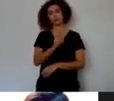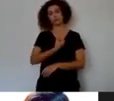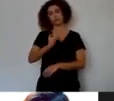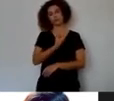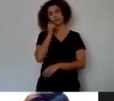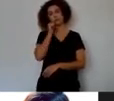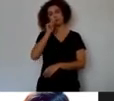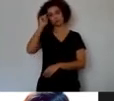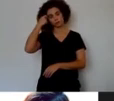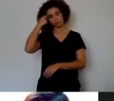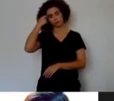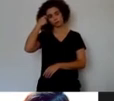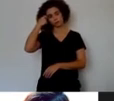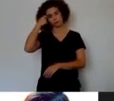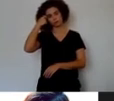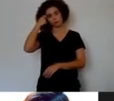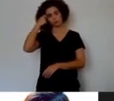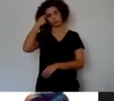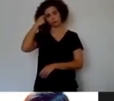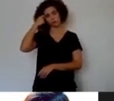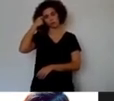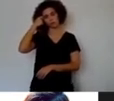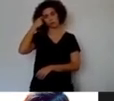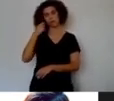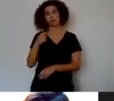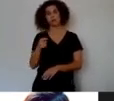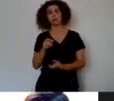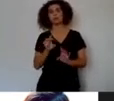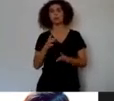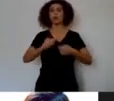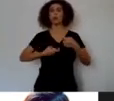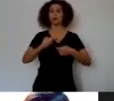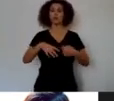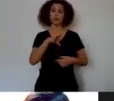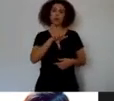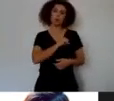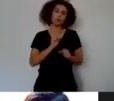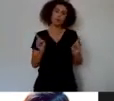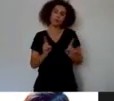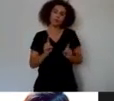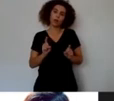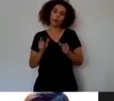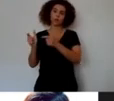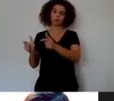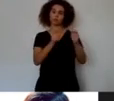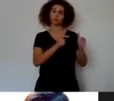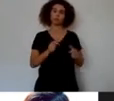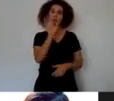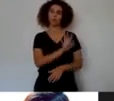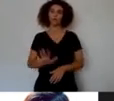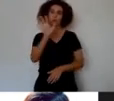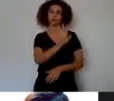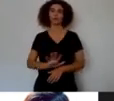né, solidão do povo negro, não no sentido afetivo, sexual, mas em todos os lugares, né, que a gente ocupa. Então, tem trabalho e mais